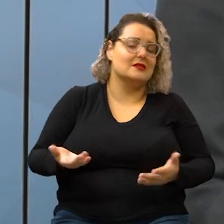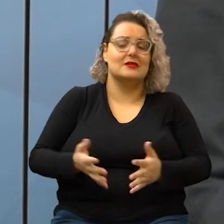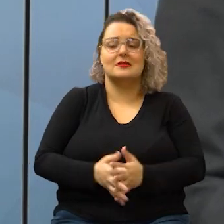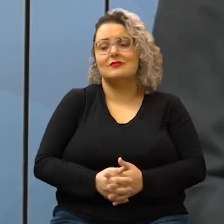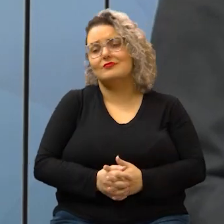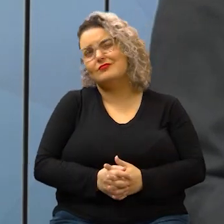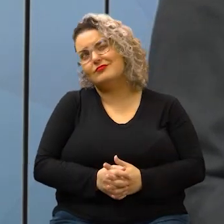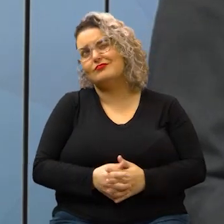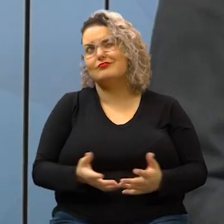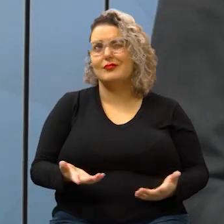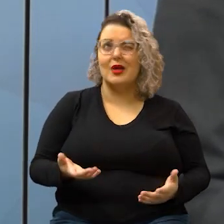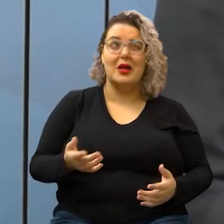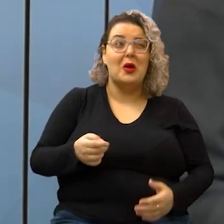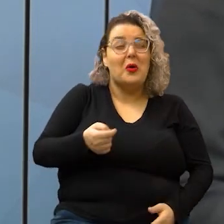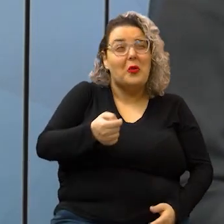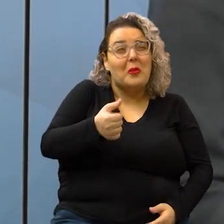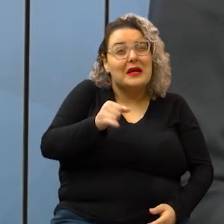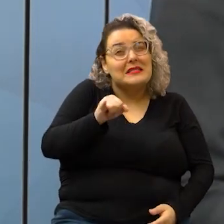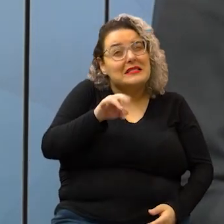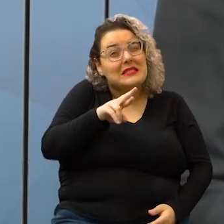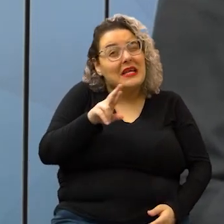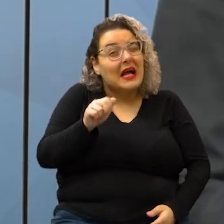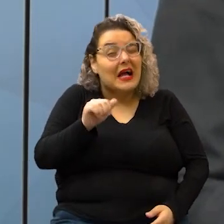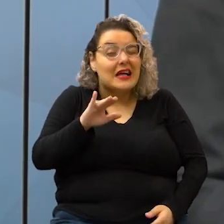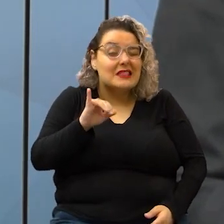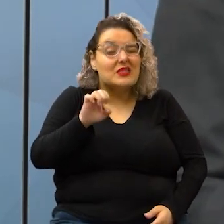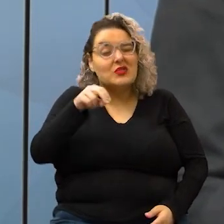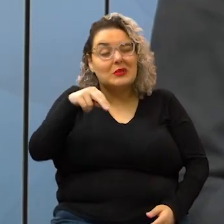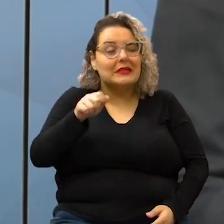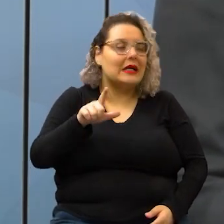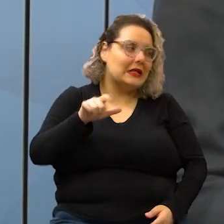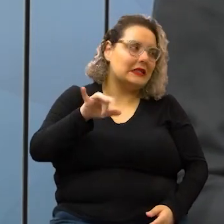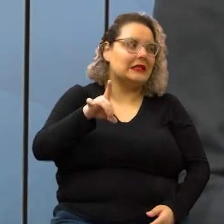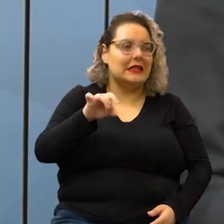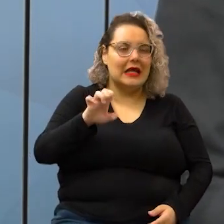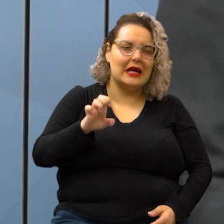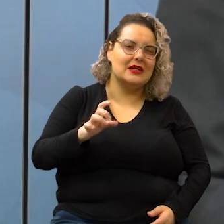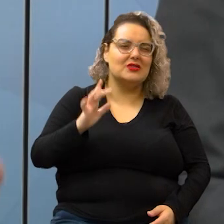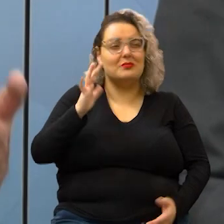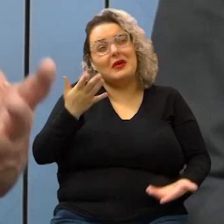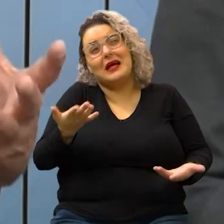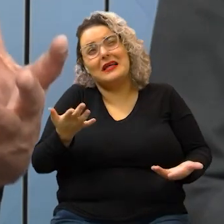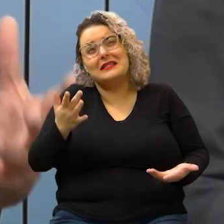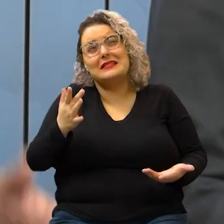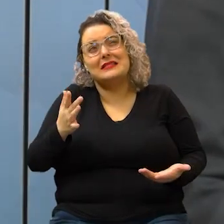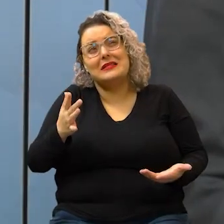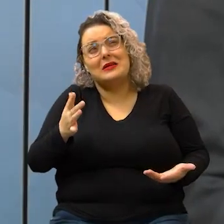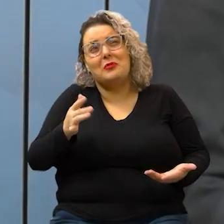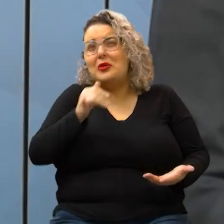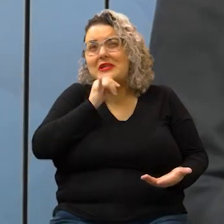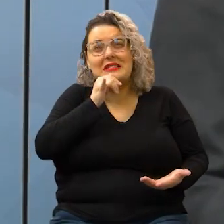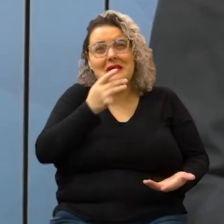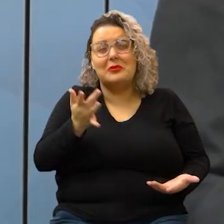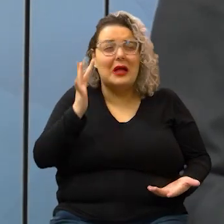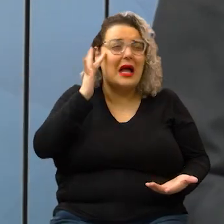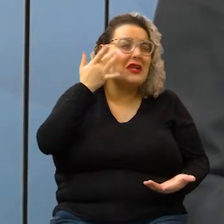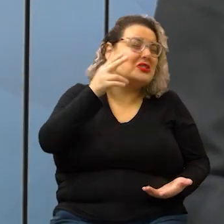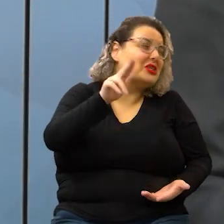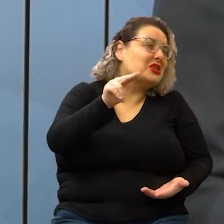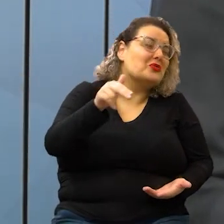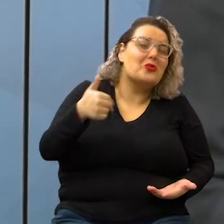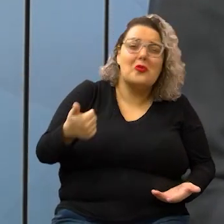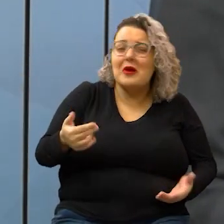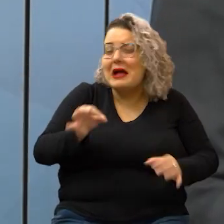vou falar irracionalidade, mas o jovem, ele acha que nada vai acontecer com ele, esse sentido de onipotência e tal. E